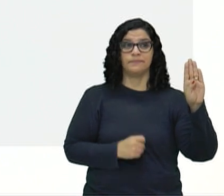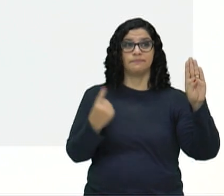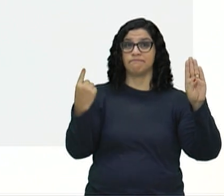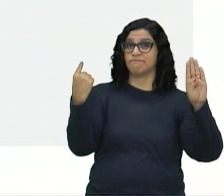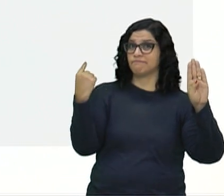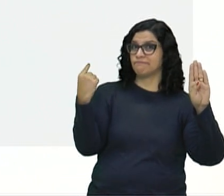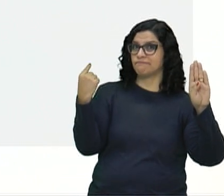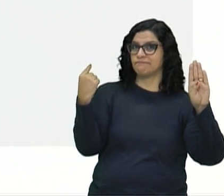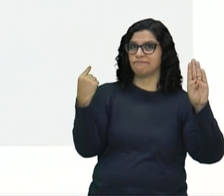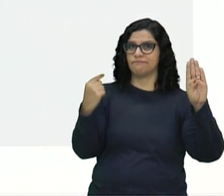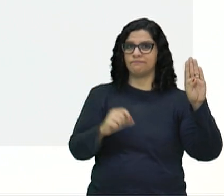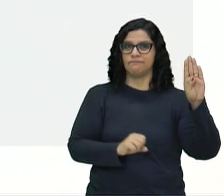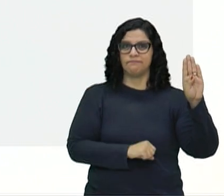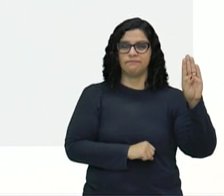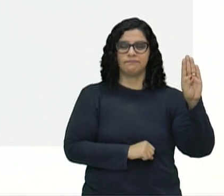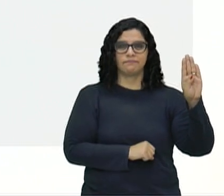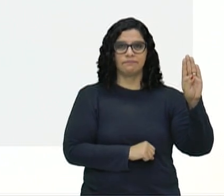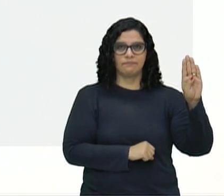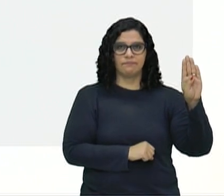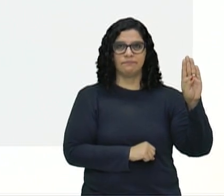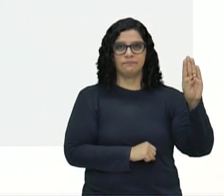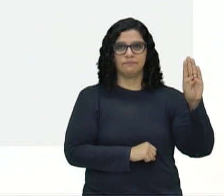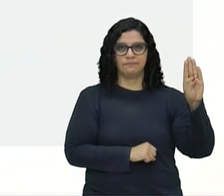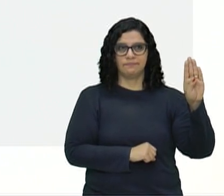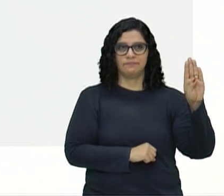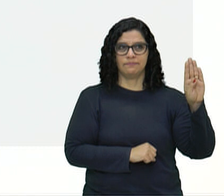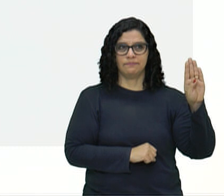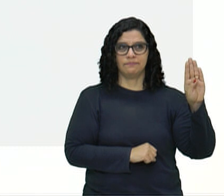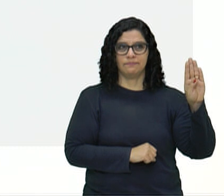A quimiossíntese é um processo em que o ser vivo retira